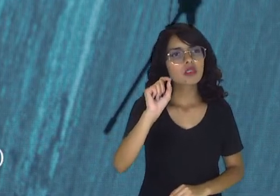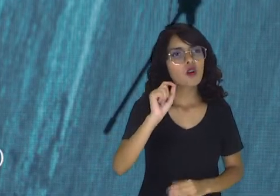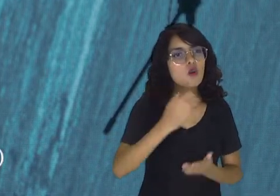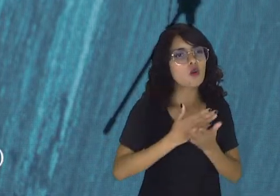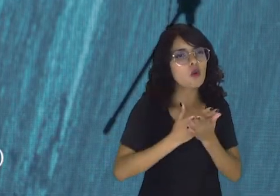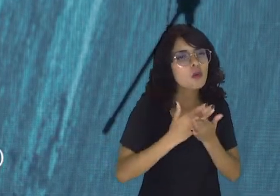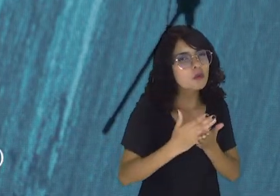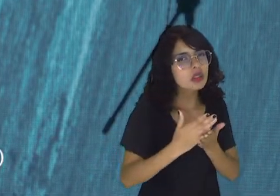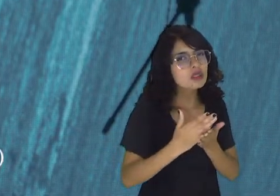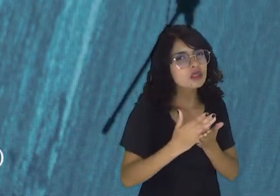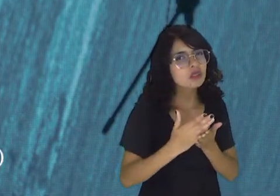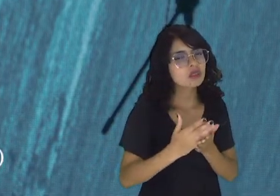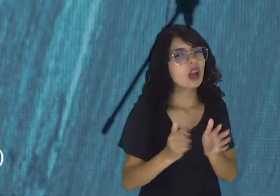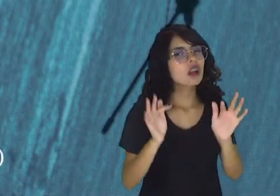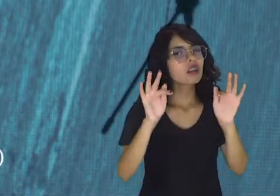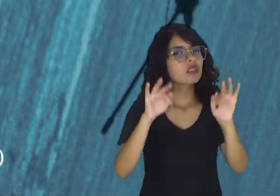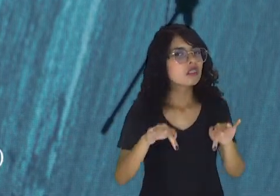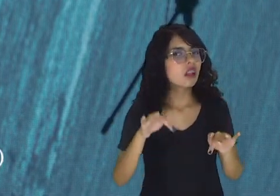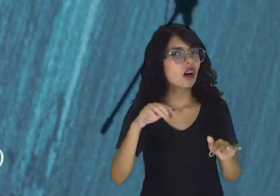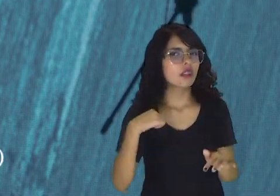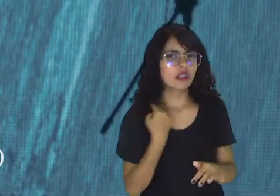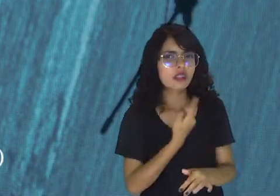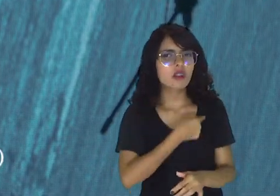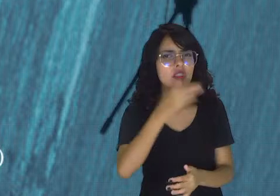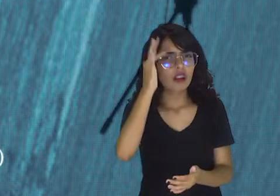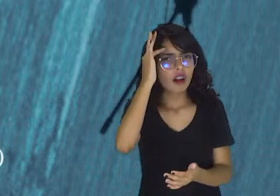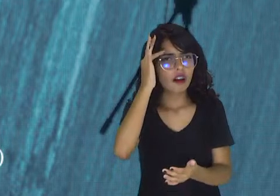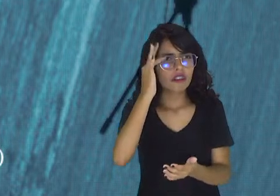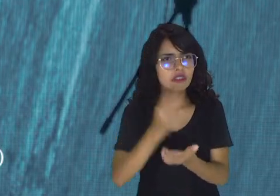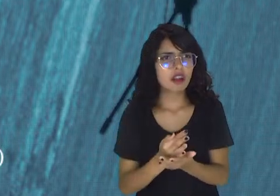da nossa fé, irmãos?